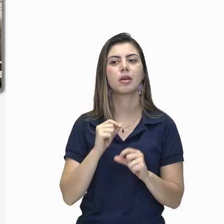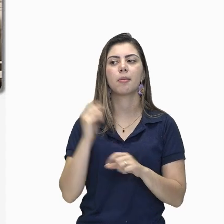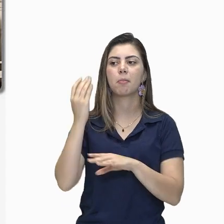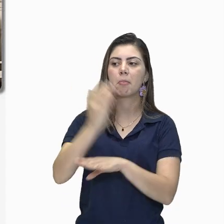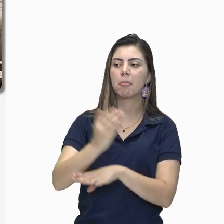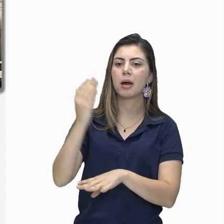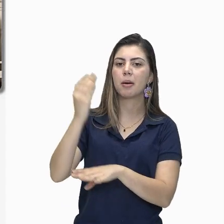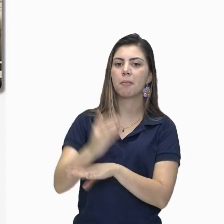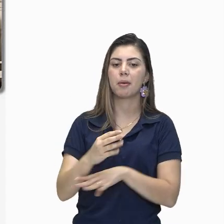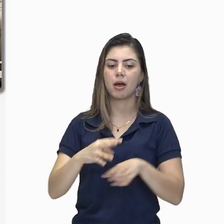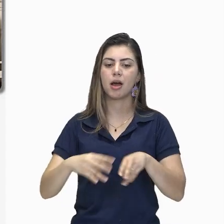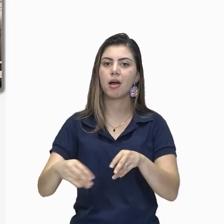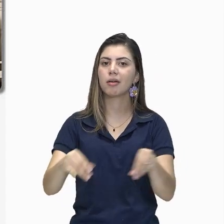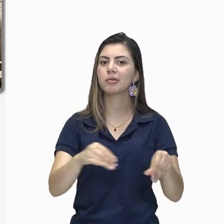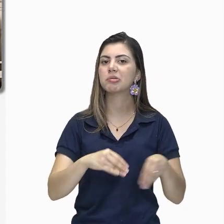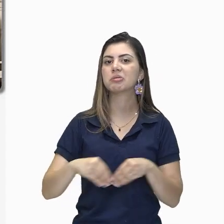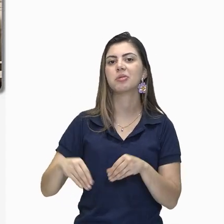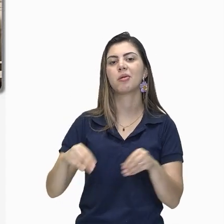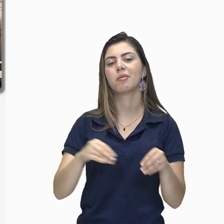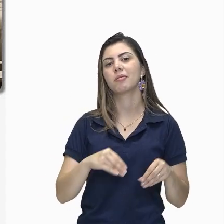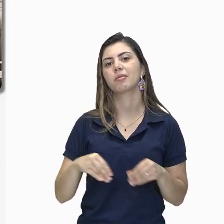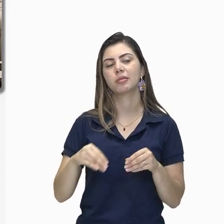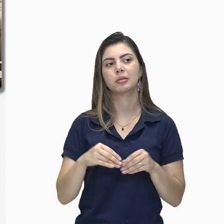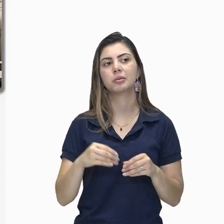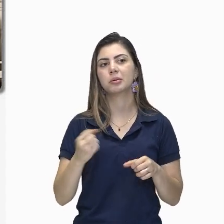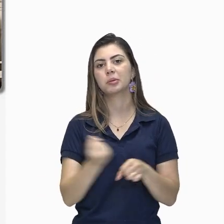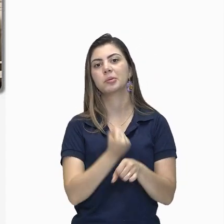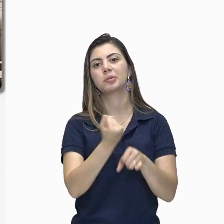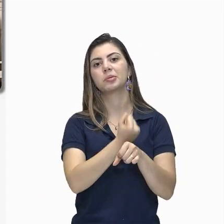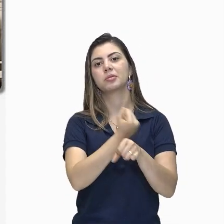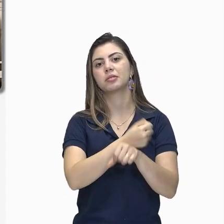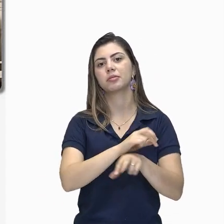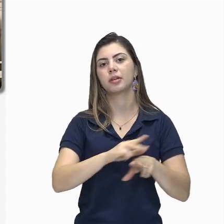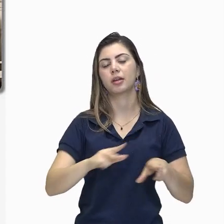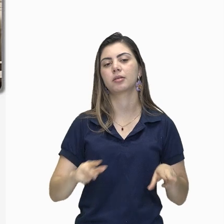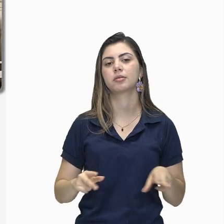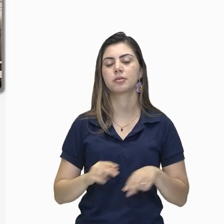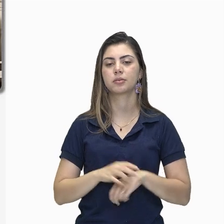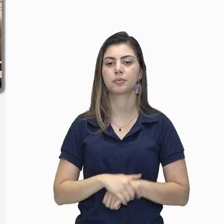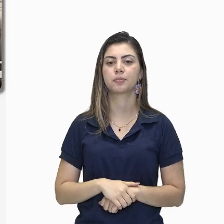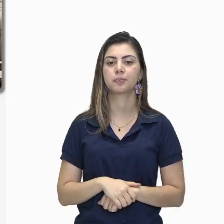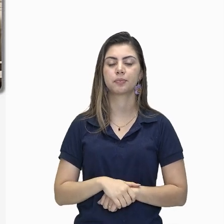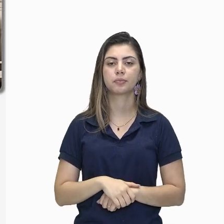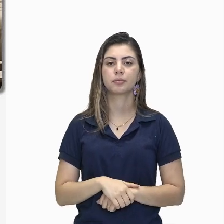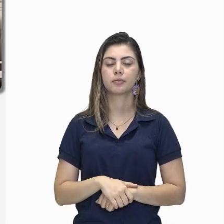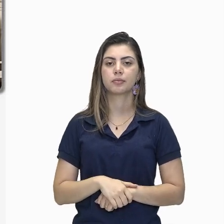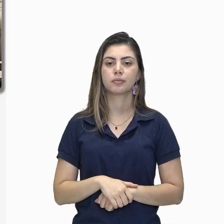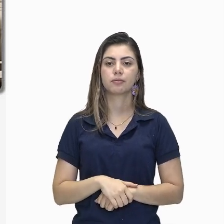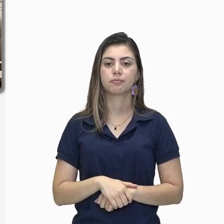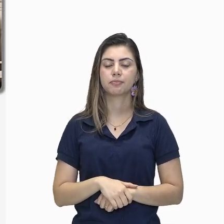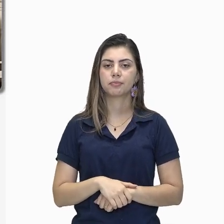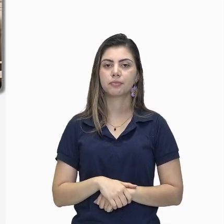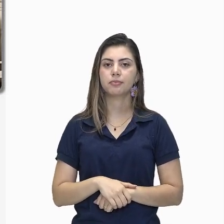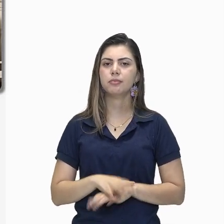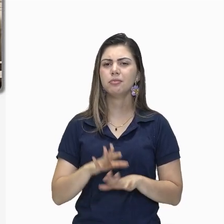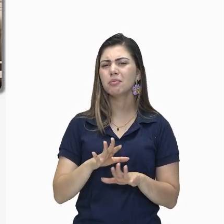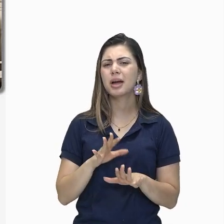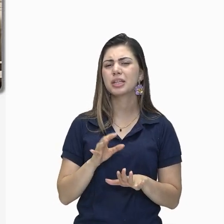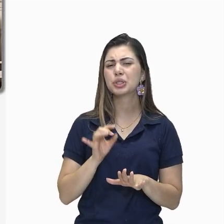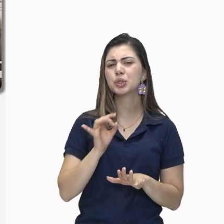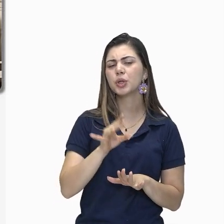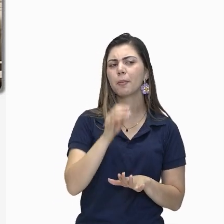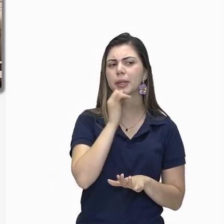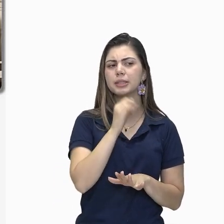do solo. Mas a urbanização, ela não está relacionada apenas ao crescimento